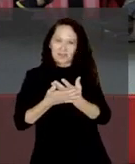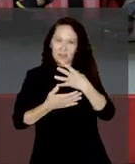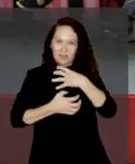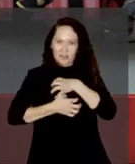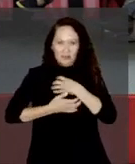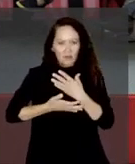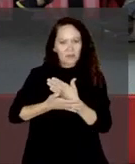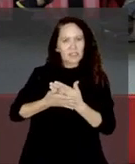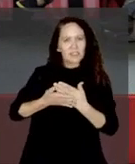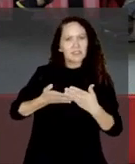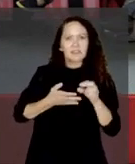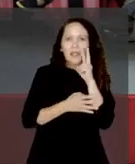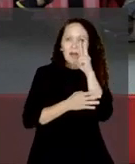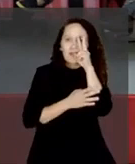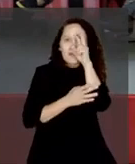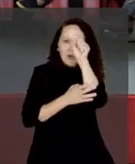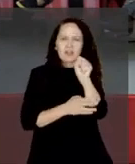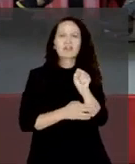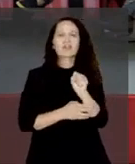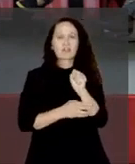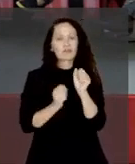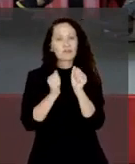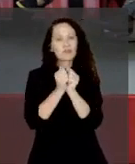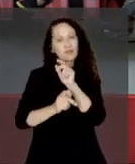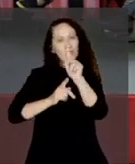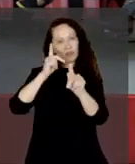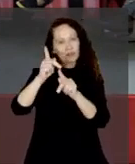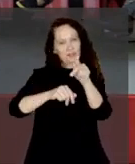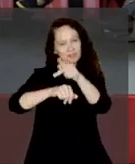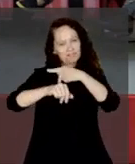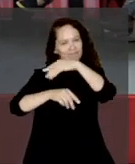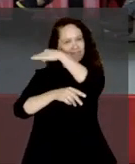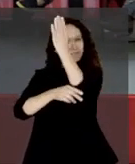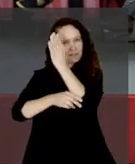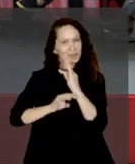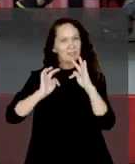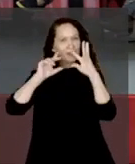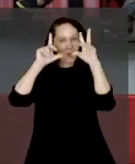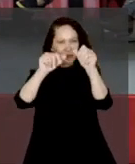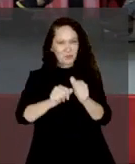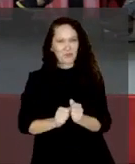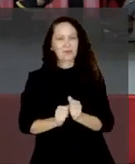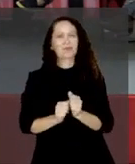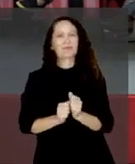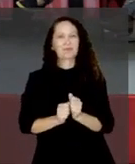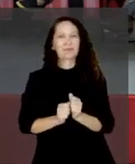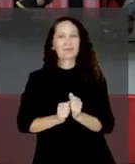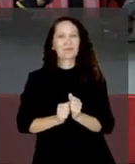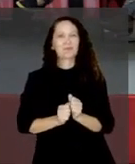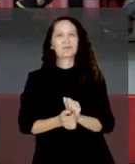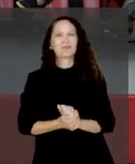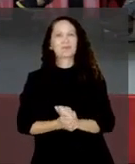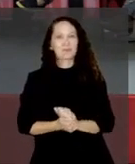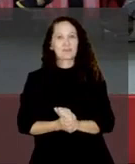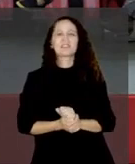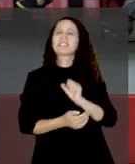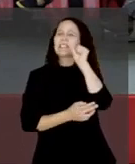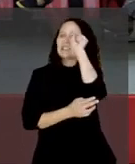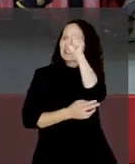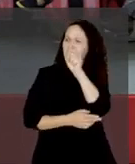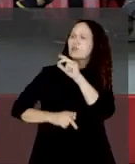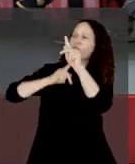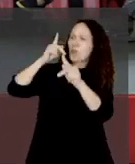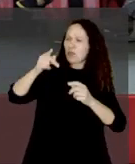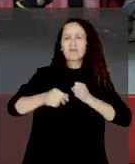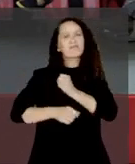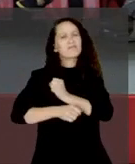governamos. E eu quero te dar, eu sei que o senhor já sabe, mas eu quero te dar uma boa notícia. O povo estava com